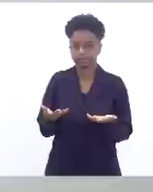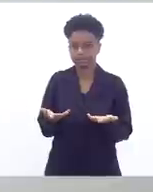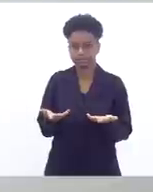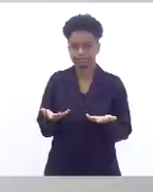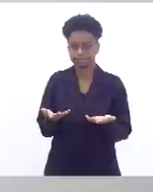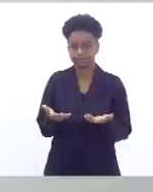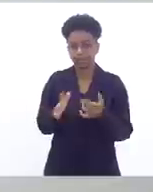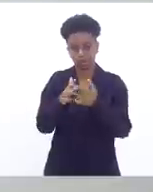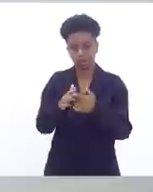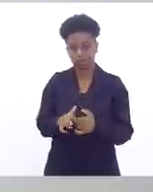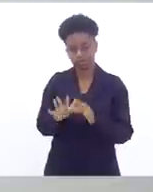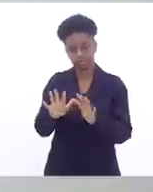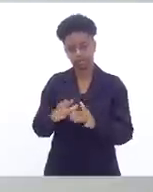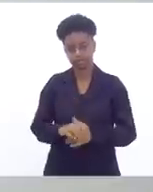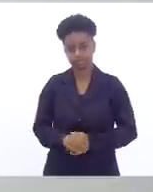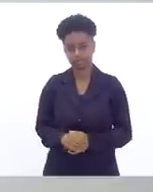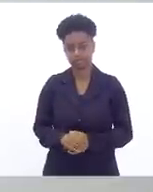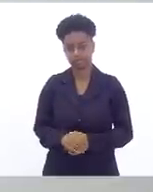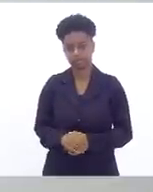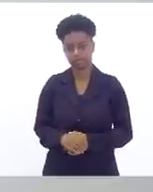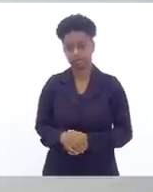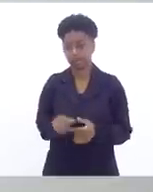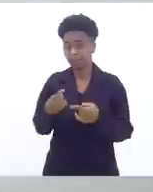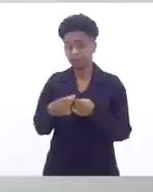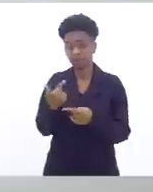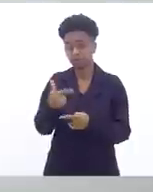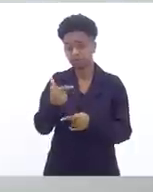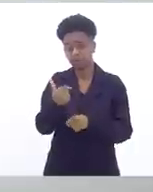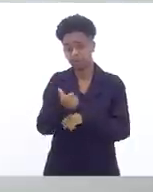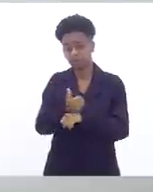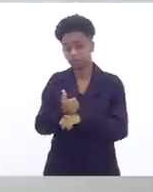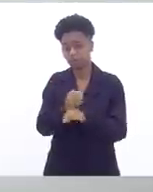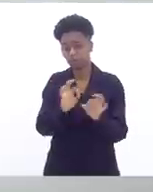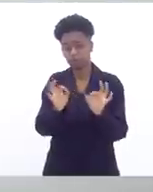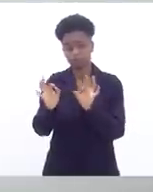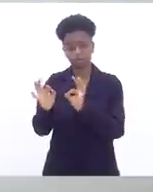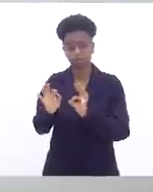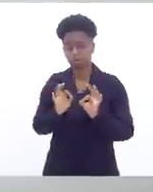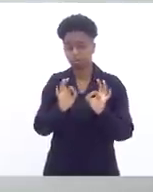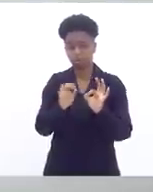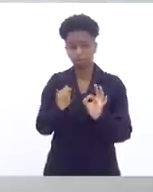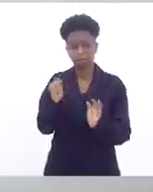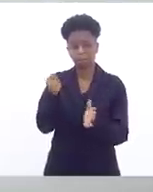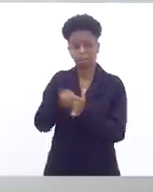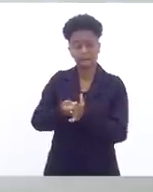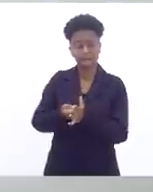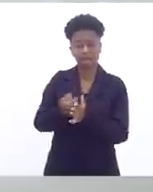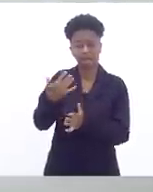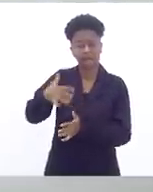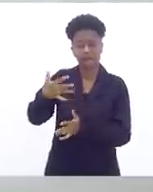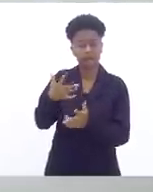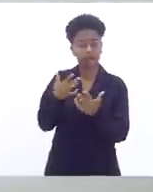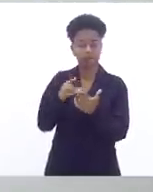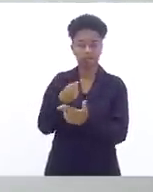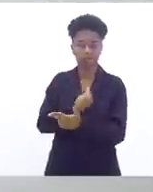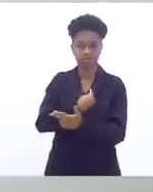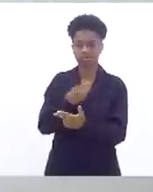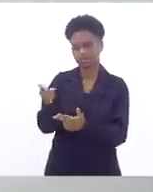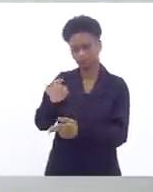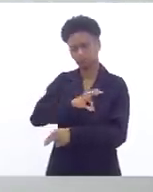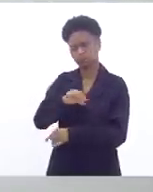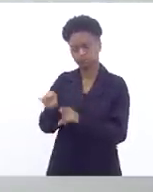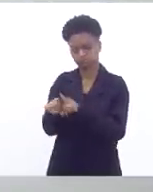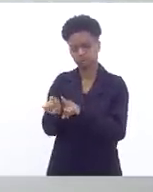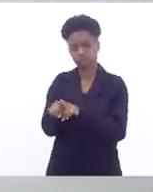reparar isso aí porque não existe profissão presidente que pague tão caro quanto a nossa paga a senhora é policial também